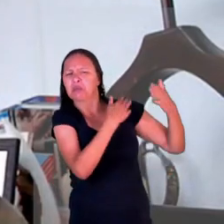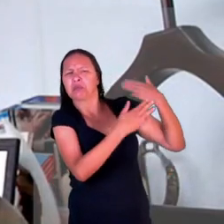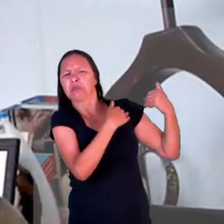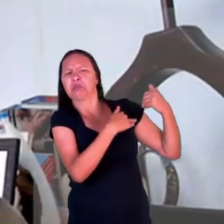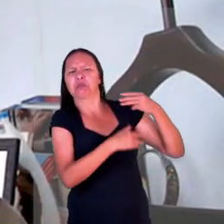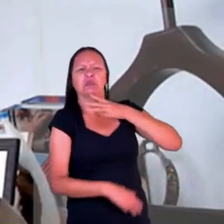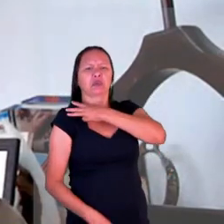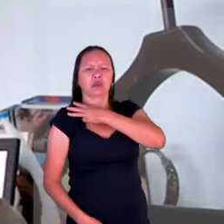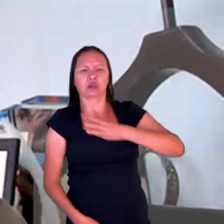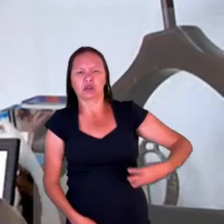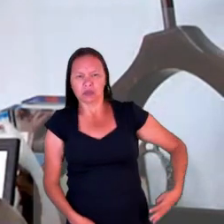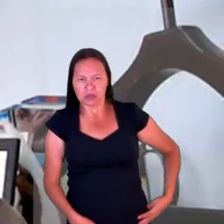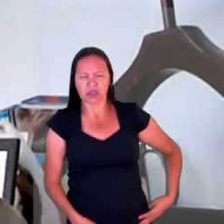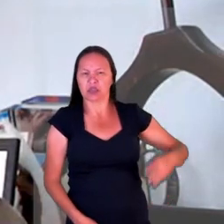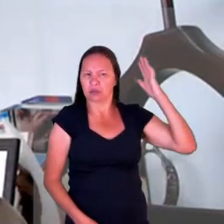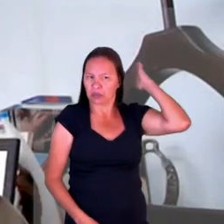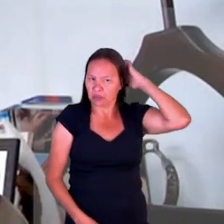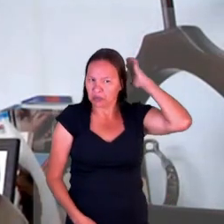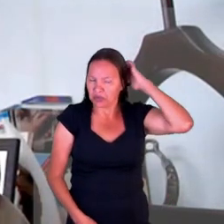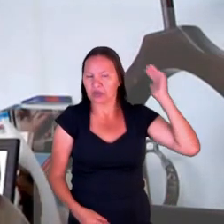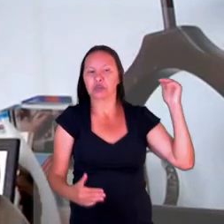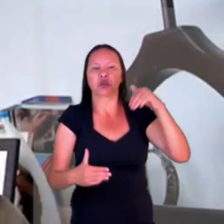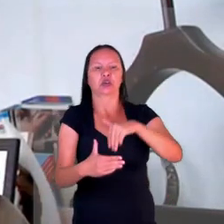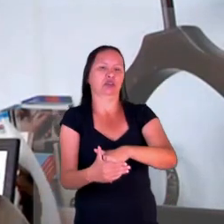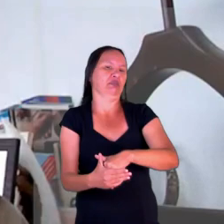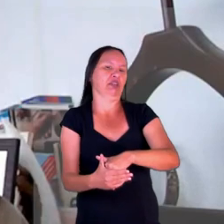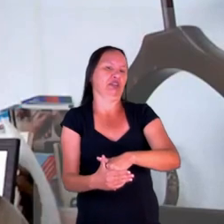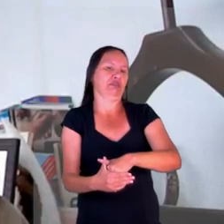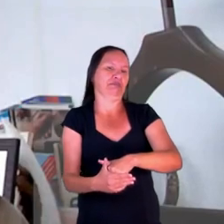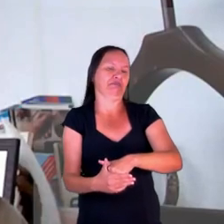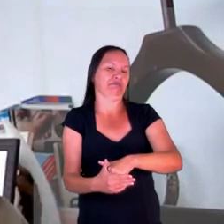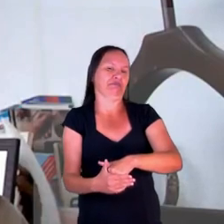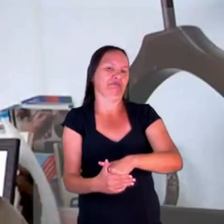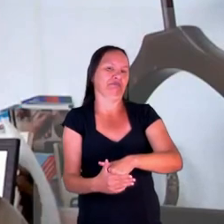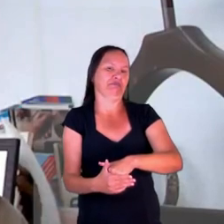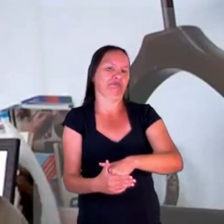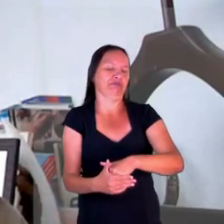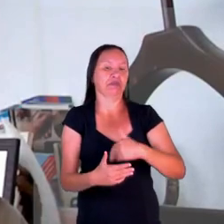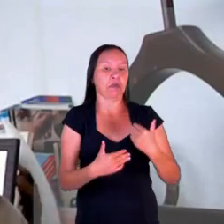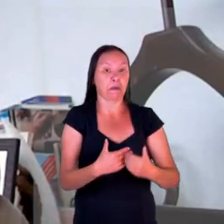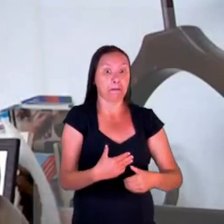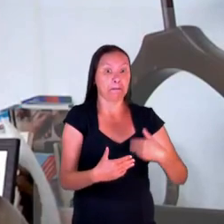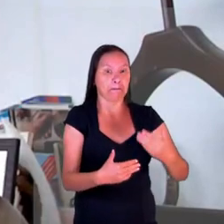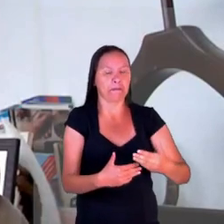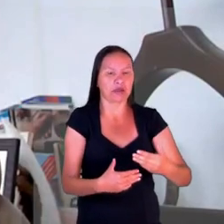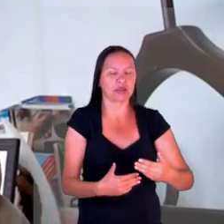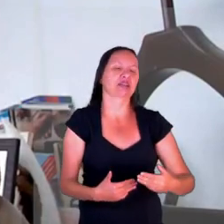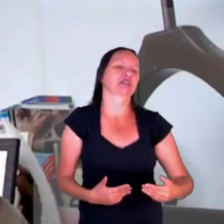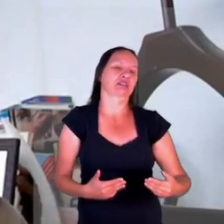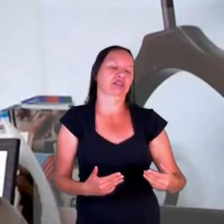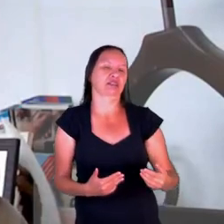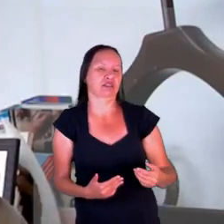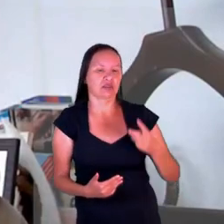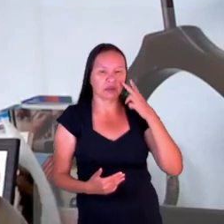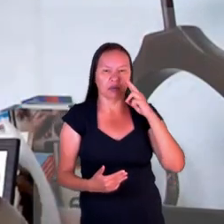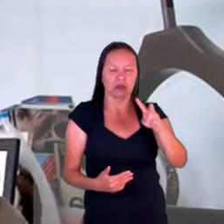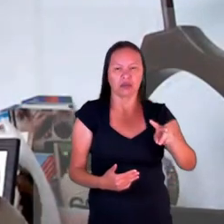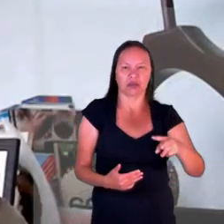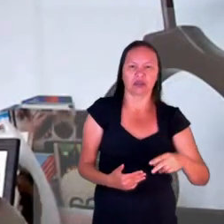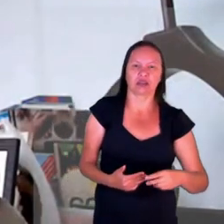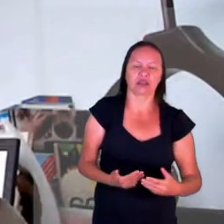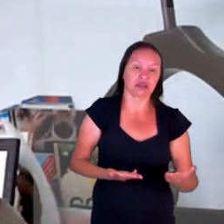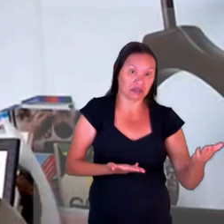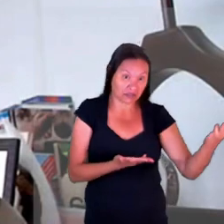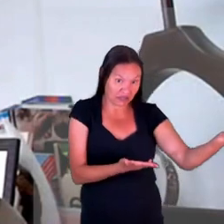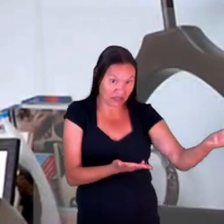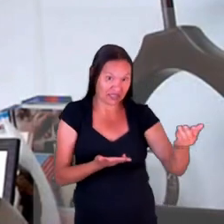Público do Estado do Paraná eh faço observação também da Alegria de de rever a milia